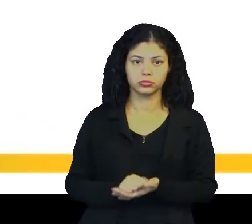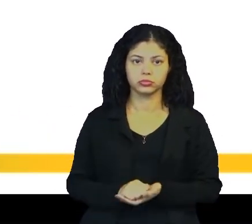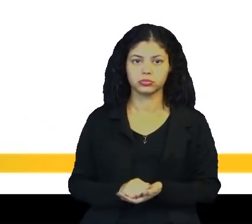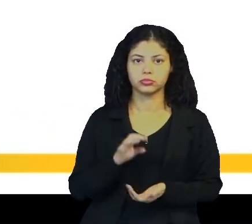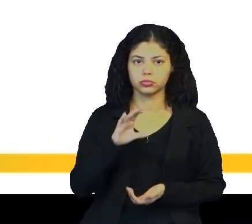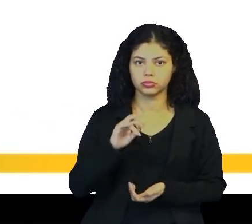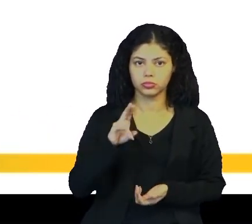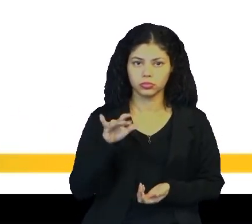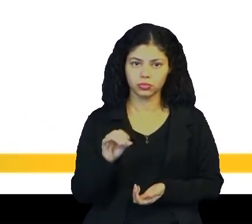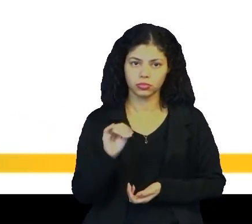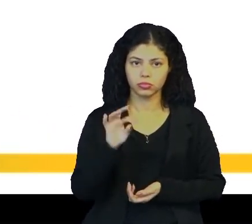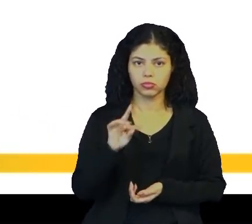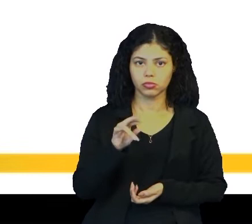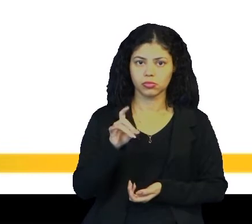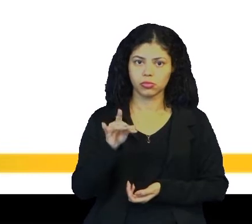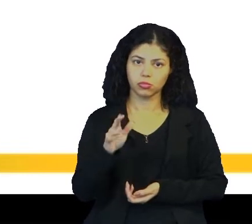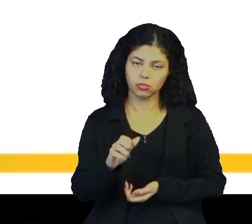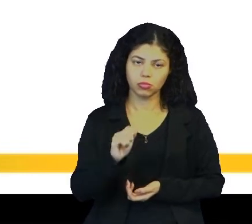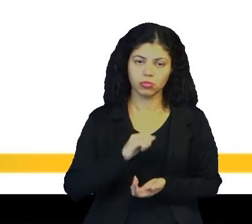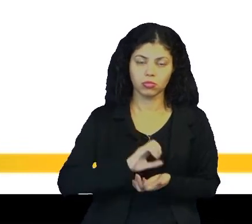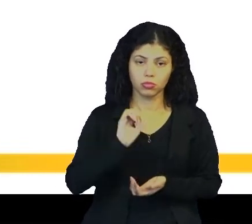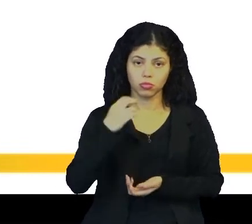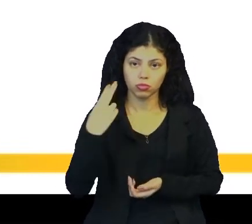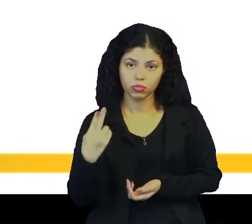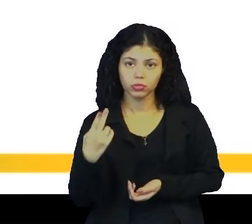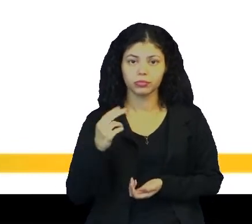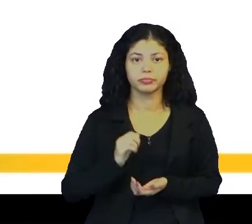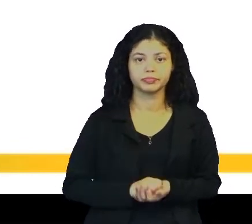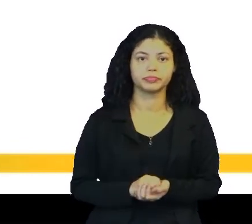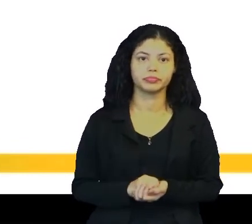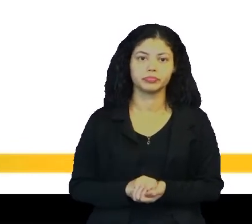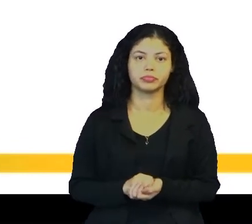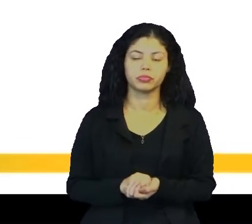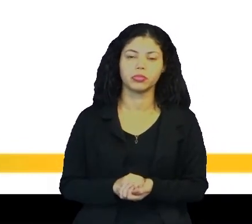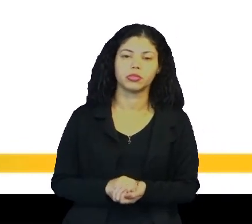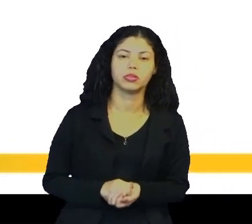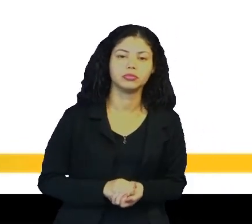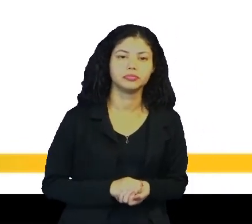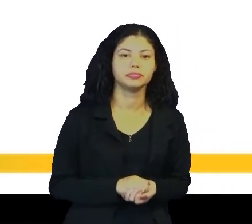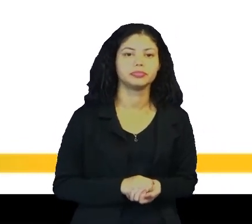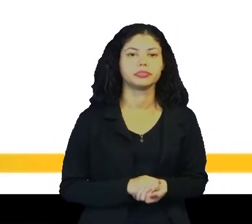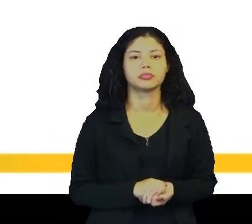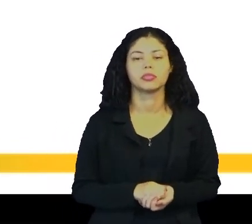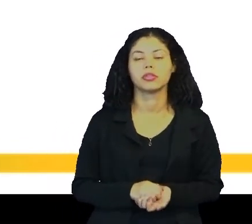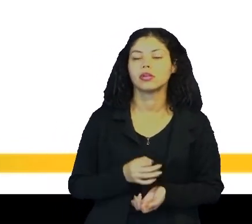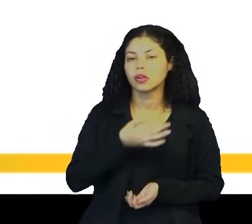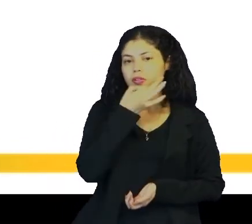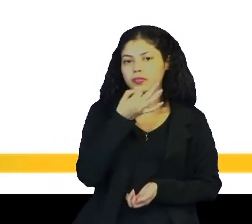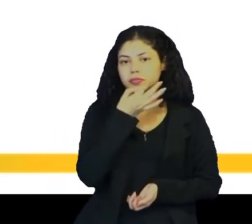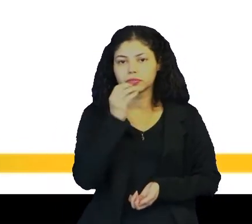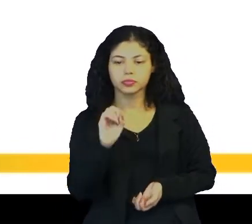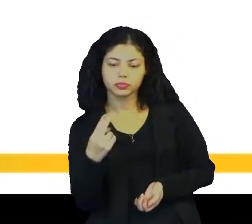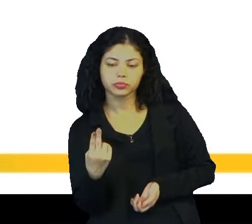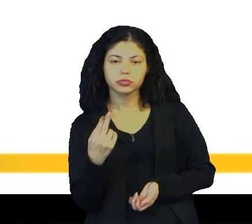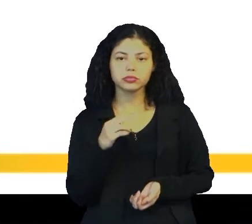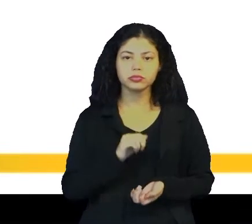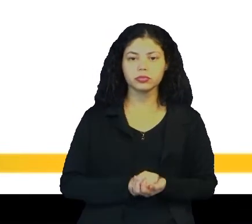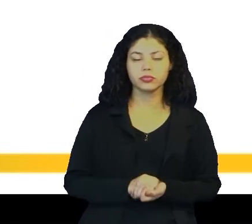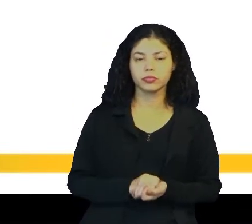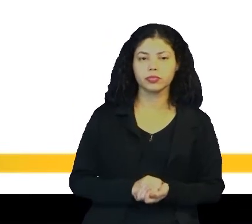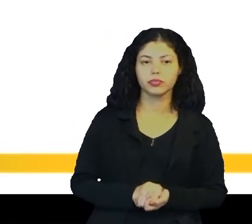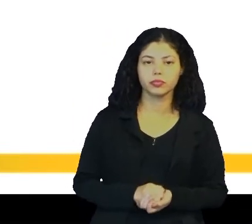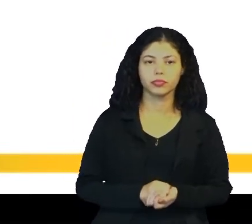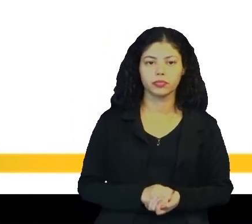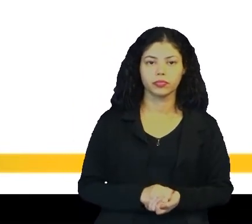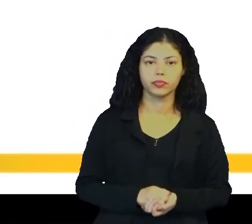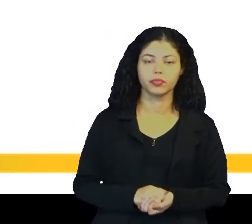contudo, todavia, ou, no caso, no sentido de optar ou isso ou aquilo, nós